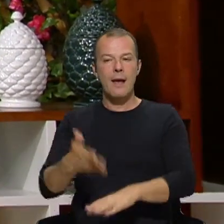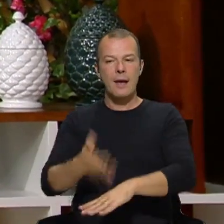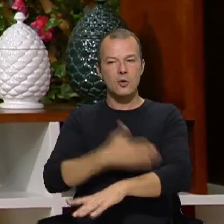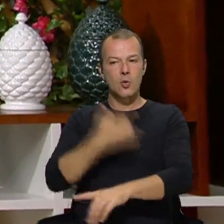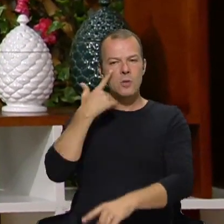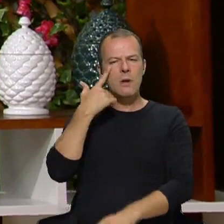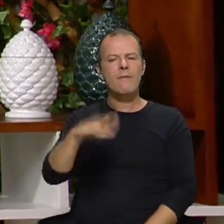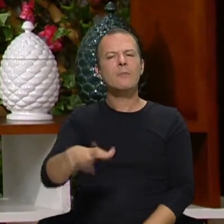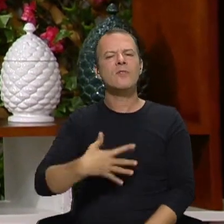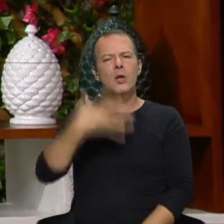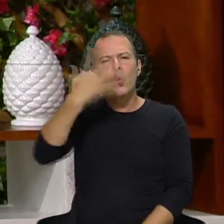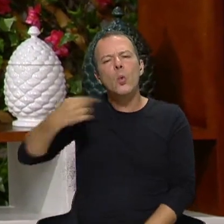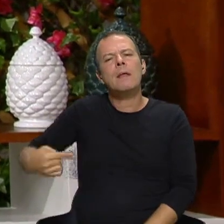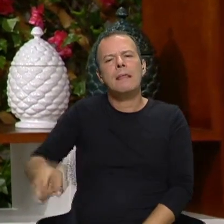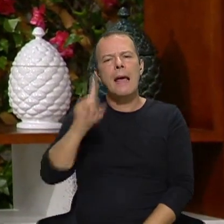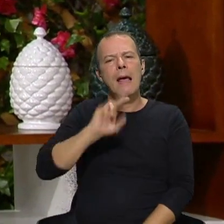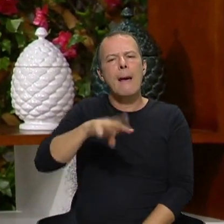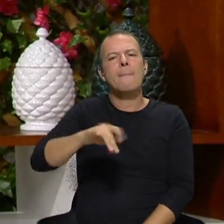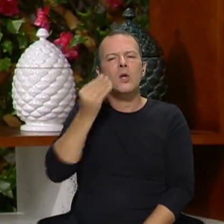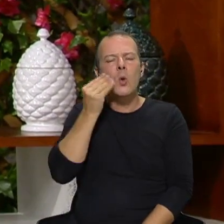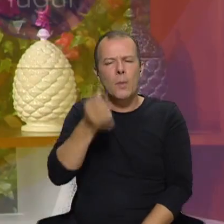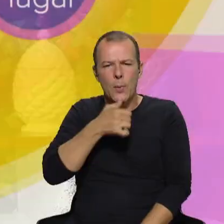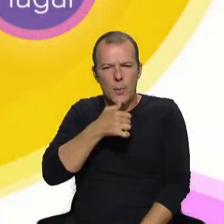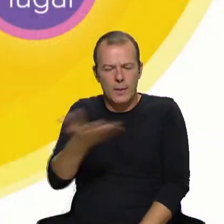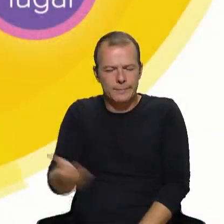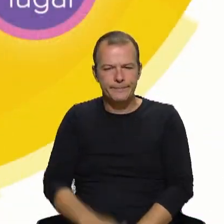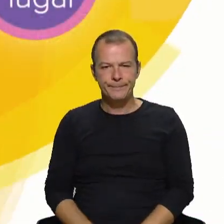vamos ver então como é que é o dia-a-dia da nossa Marta.